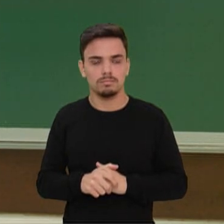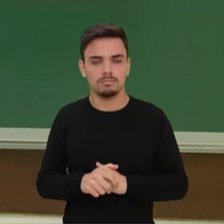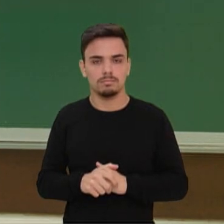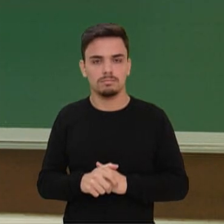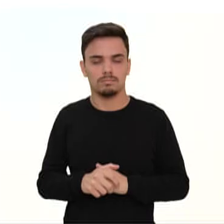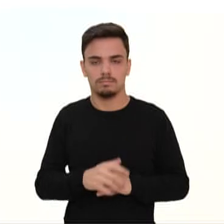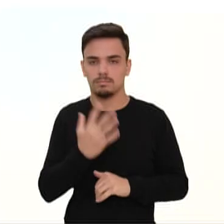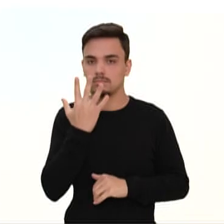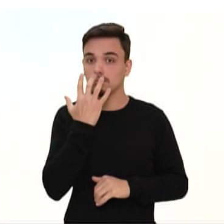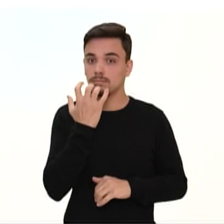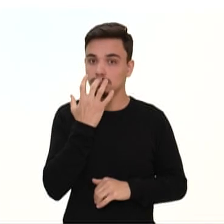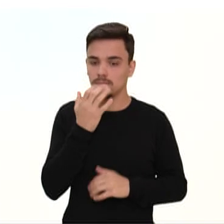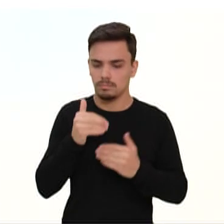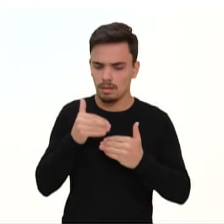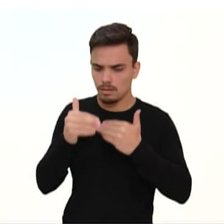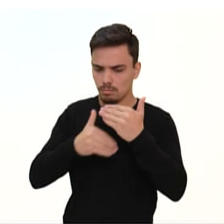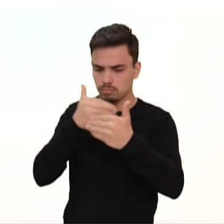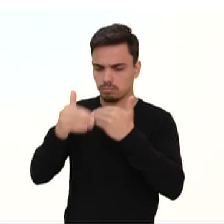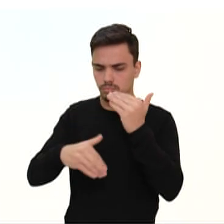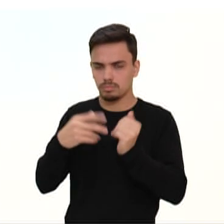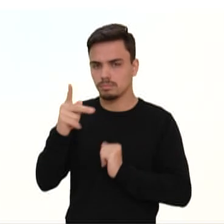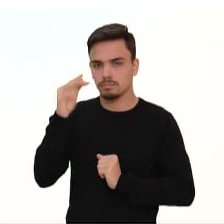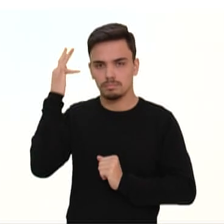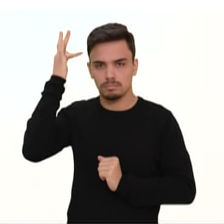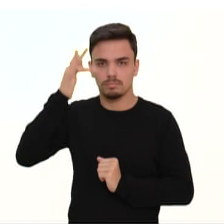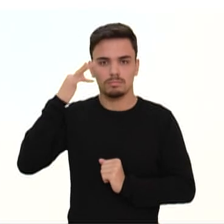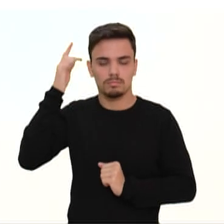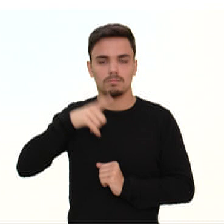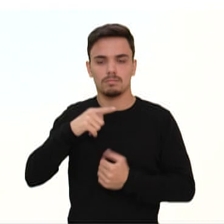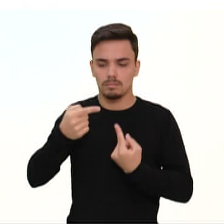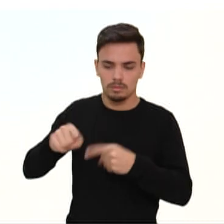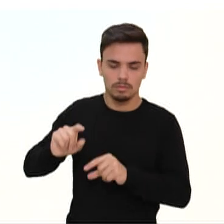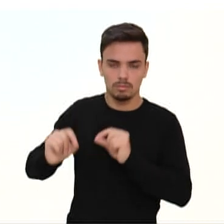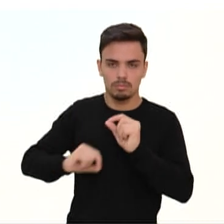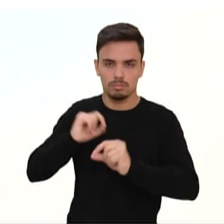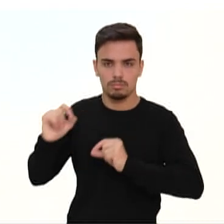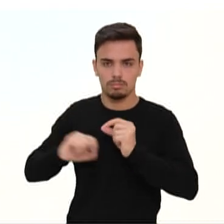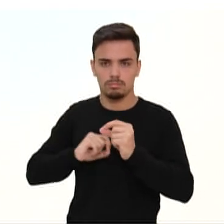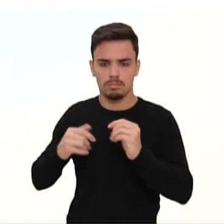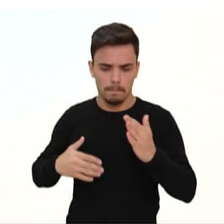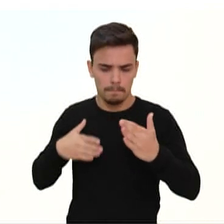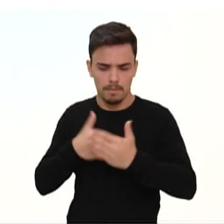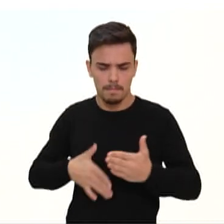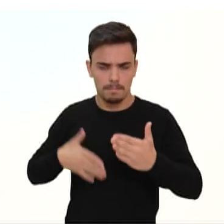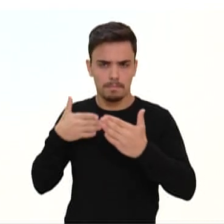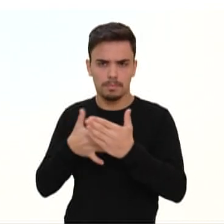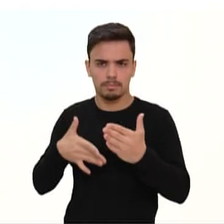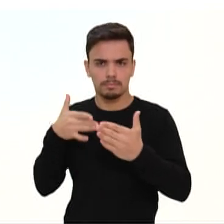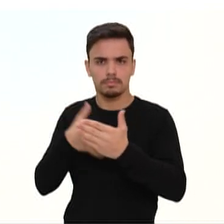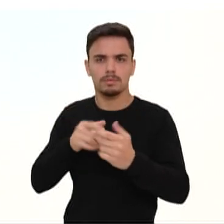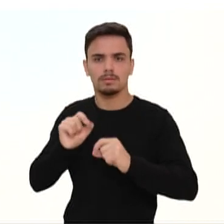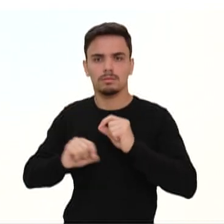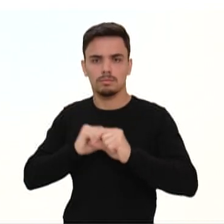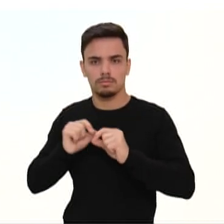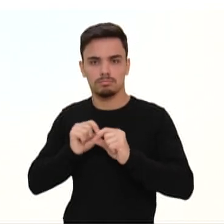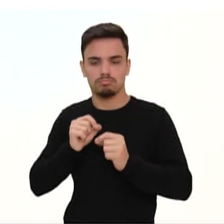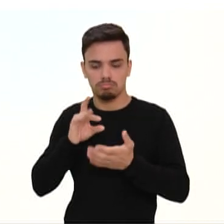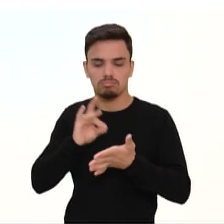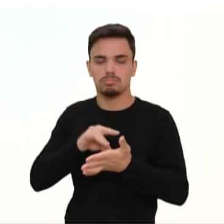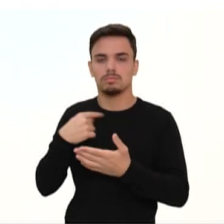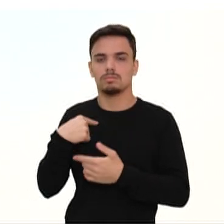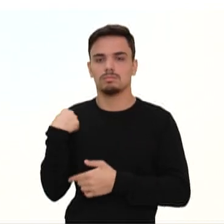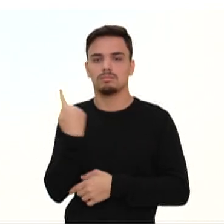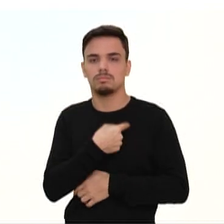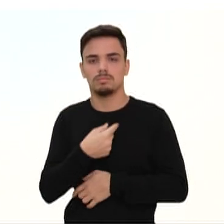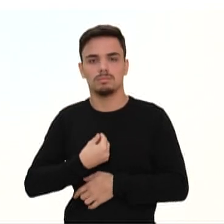O Nietzsche, ao longo de sua filosofia, ele denuncia várias barreiras que impedem a afirmação da nossa